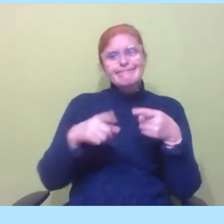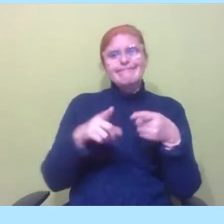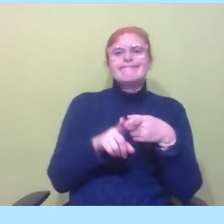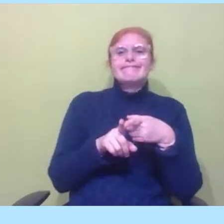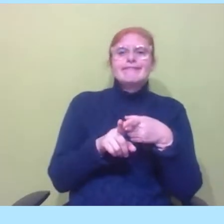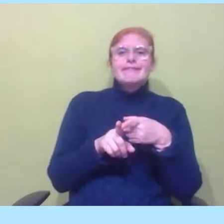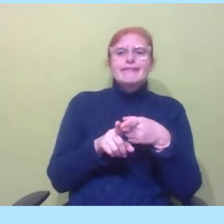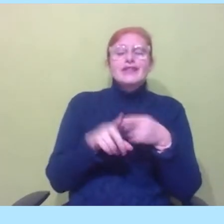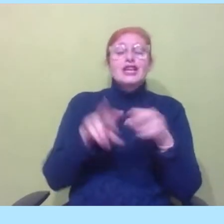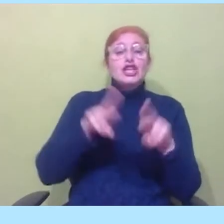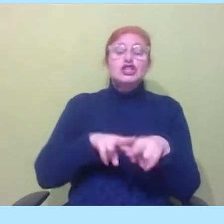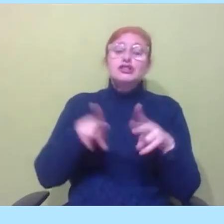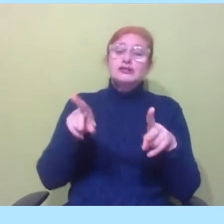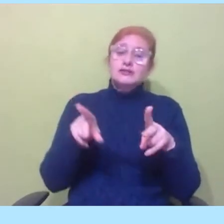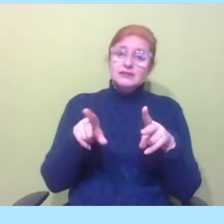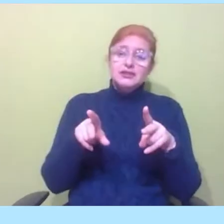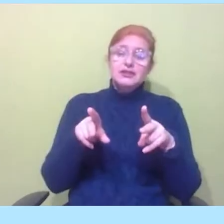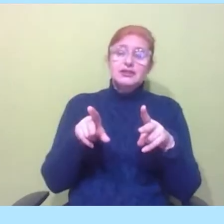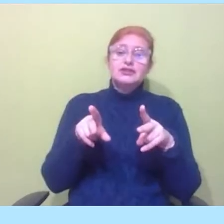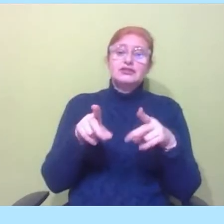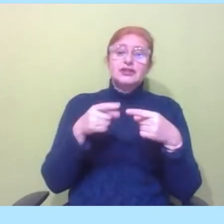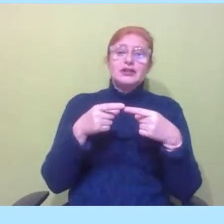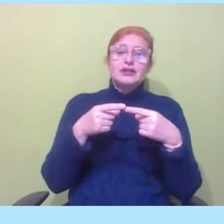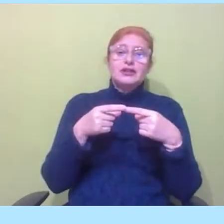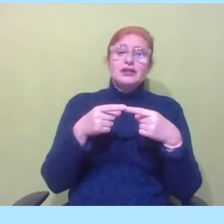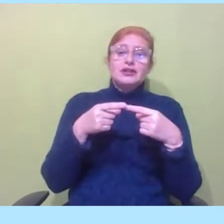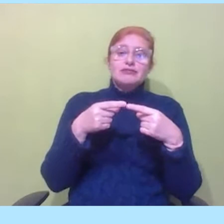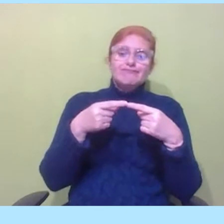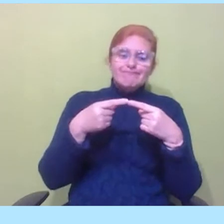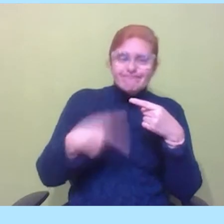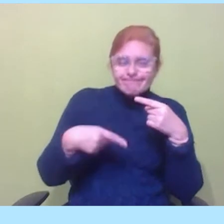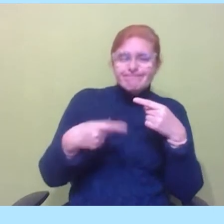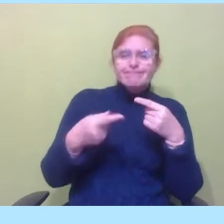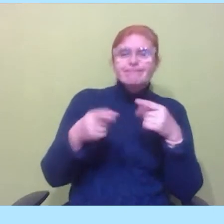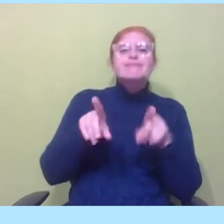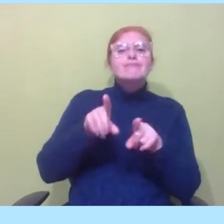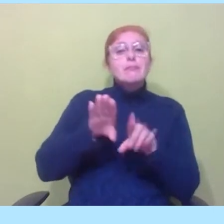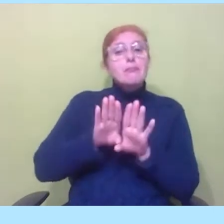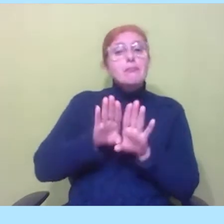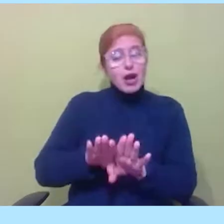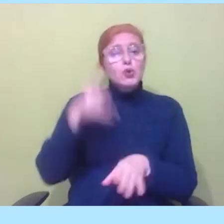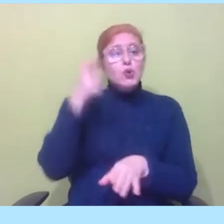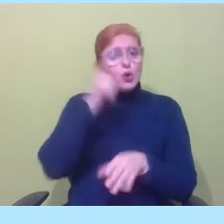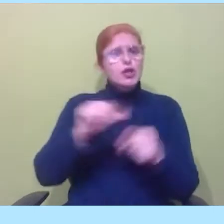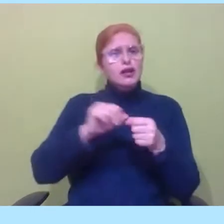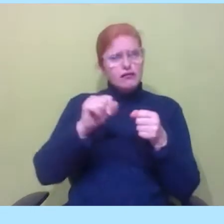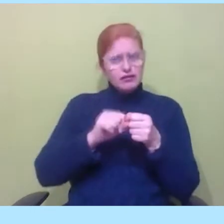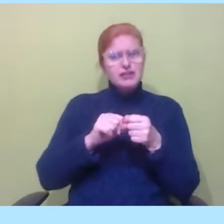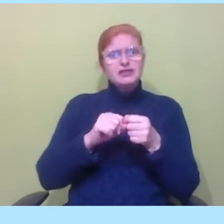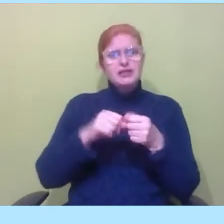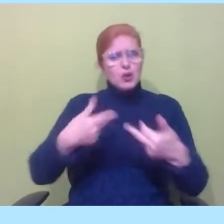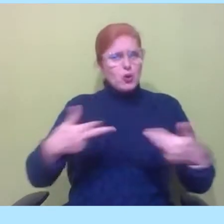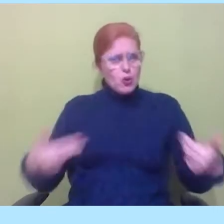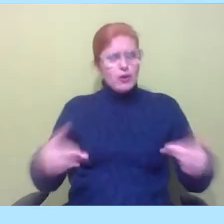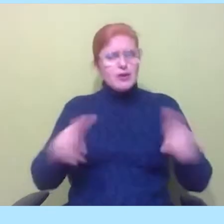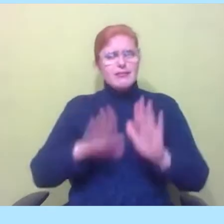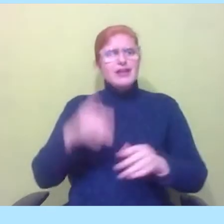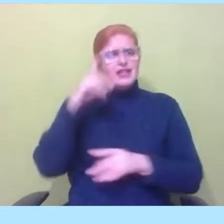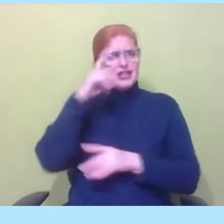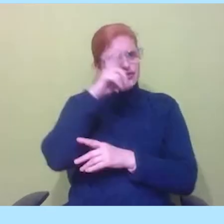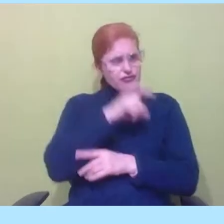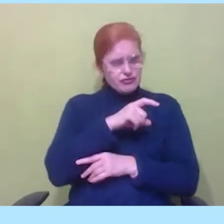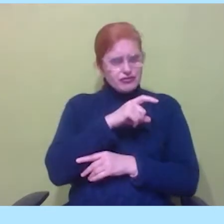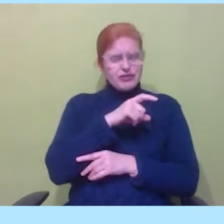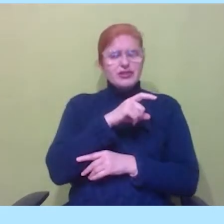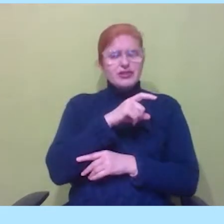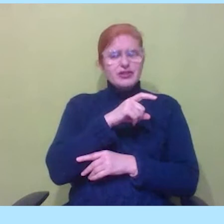diferenças de conexão, mas nós estamos conseguindo fazer as coisas aqui. Mas é muito difícil colocar na cabeça das pessoas